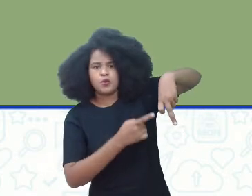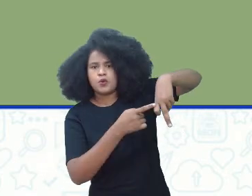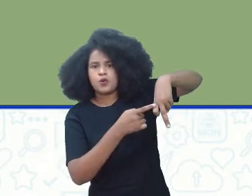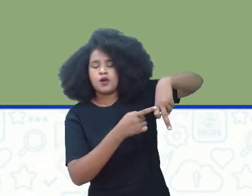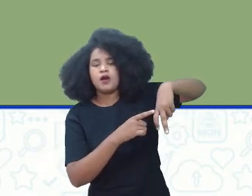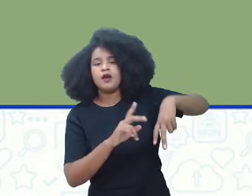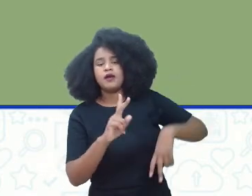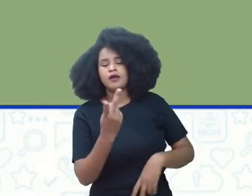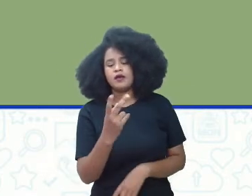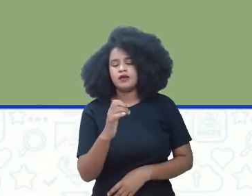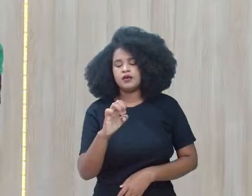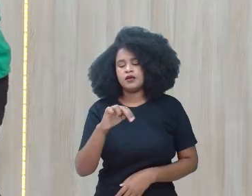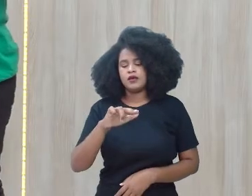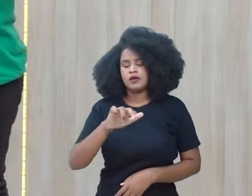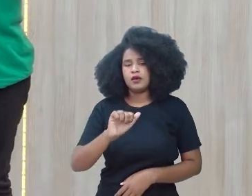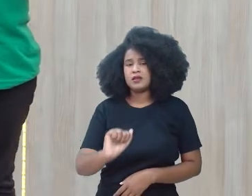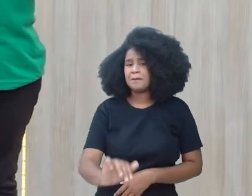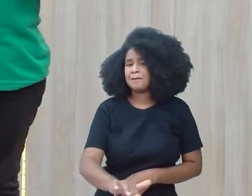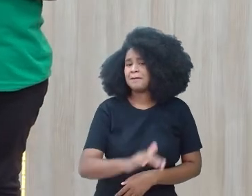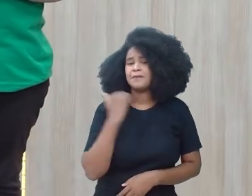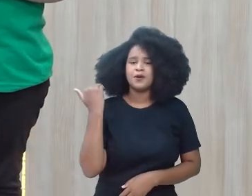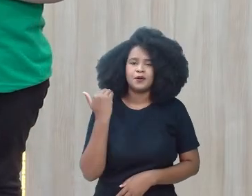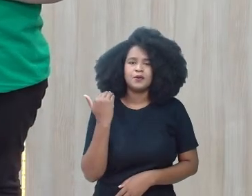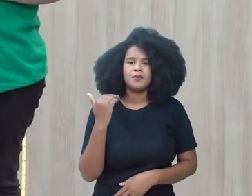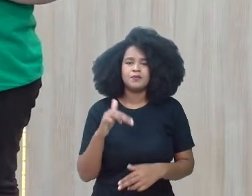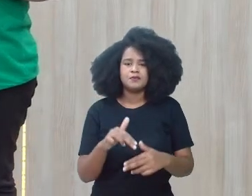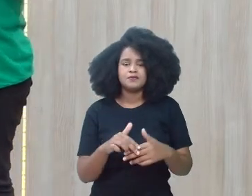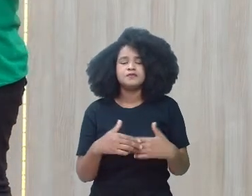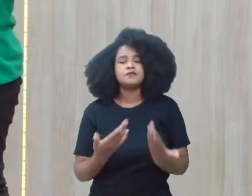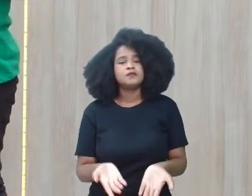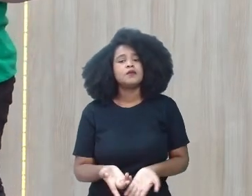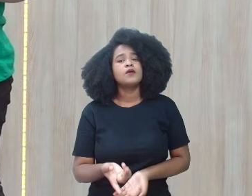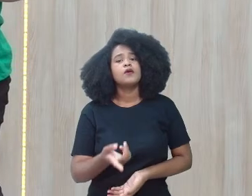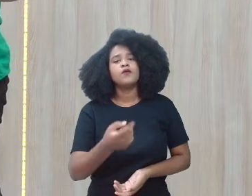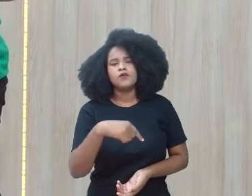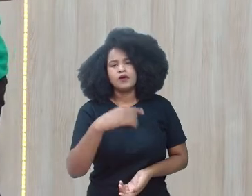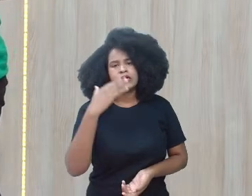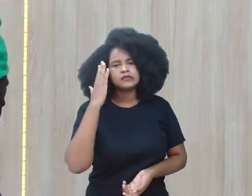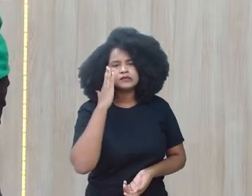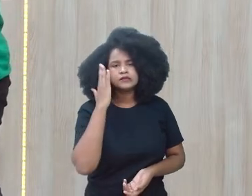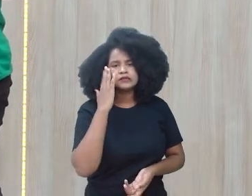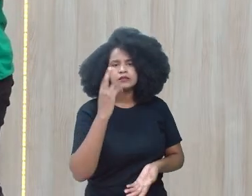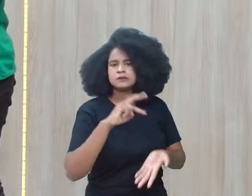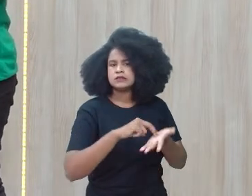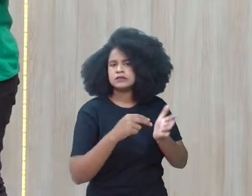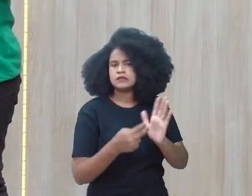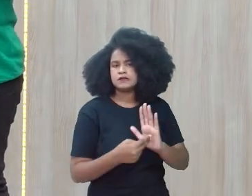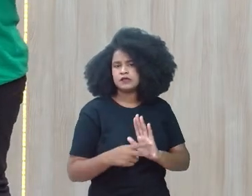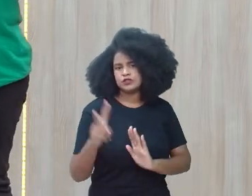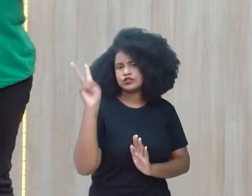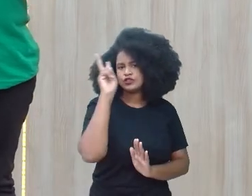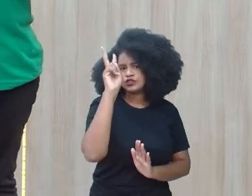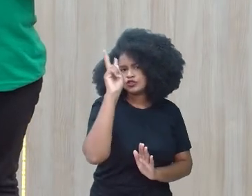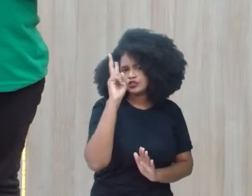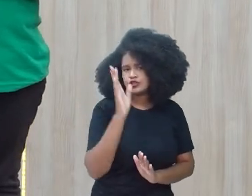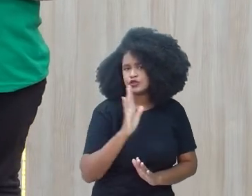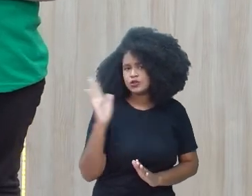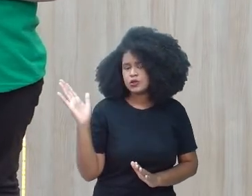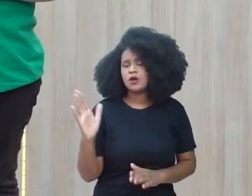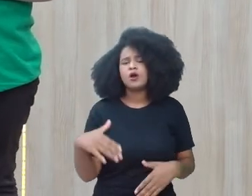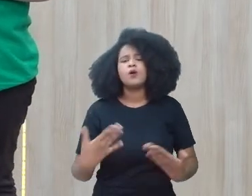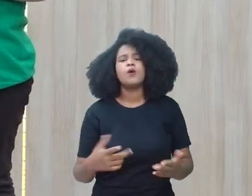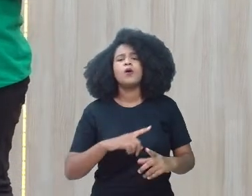história, vocês comentaram, responderam no chat, não sei se lembram, não é? E aí, qual foi a intenção